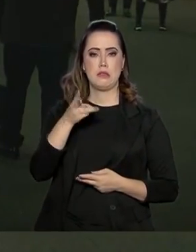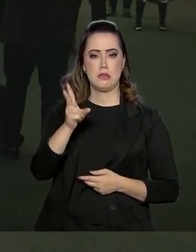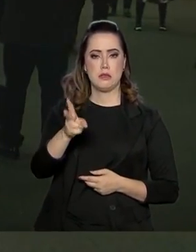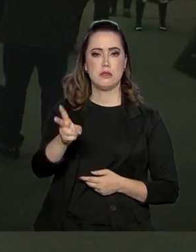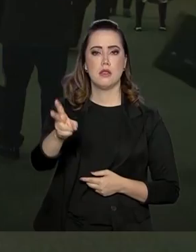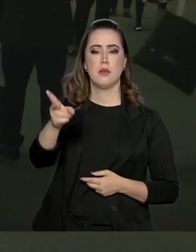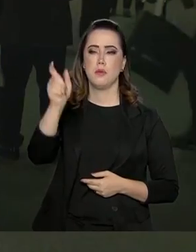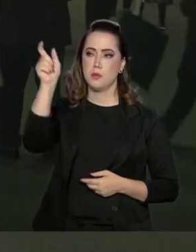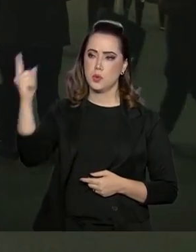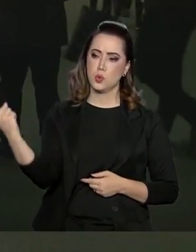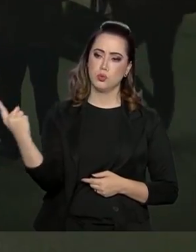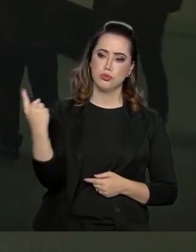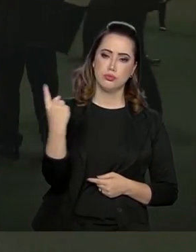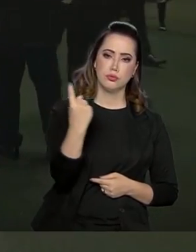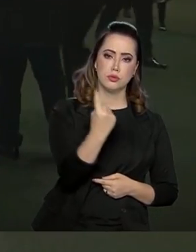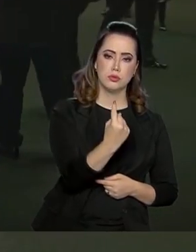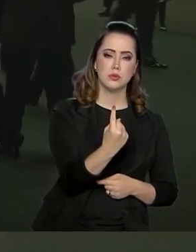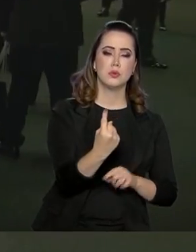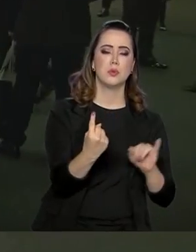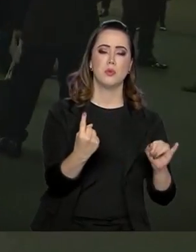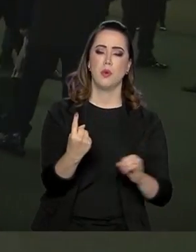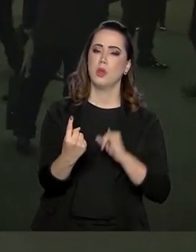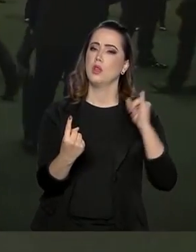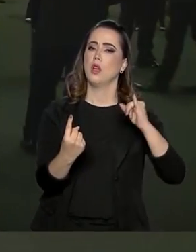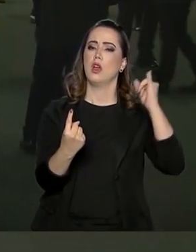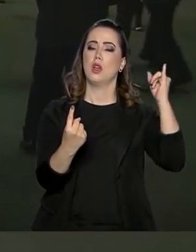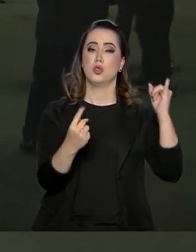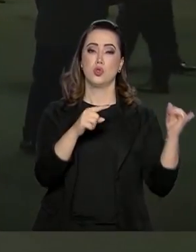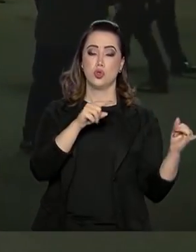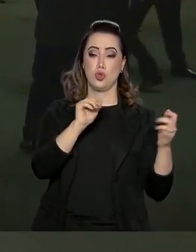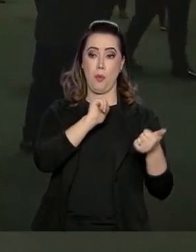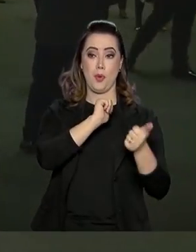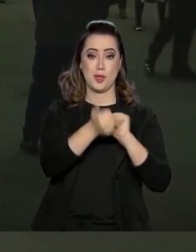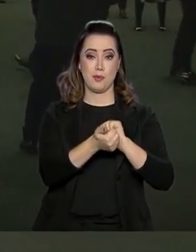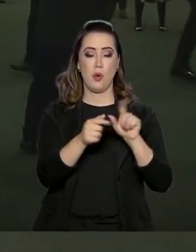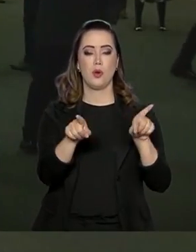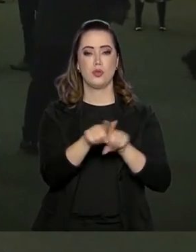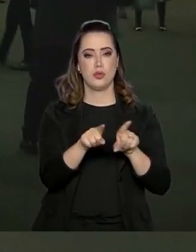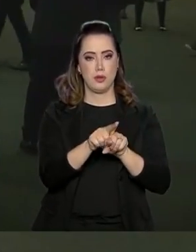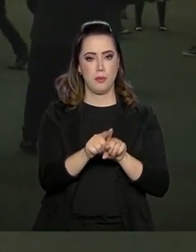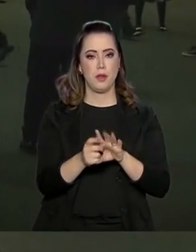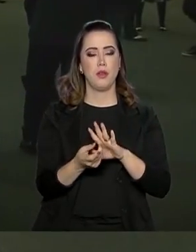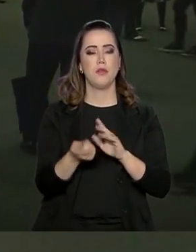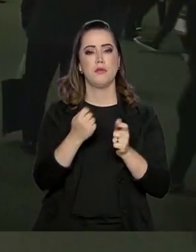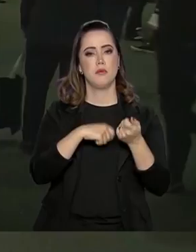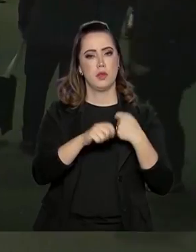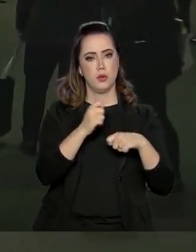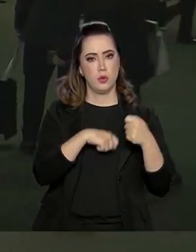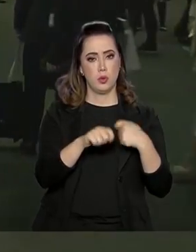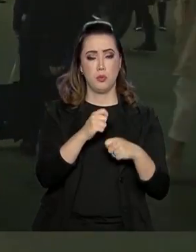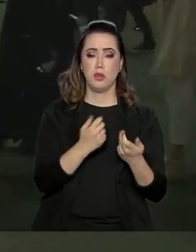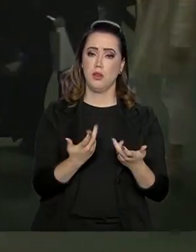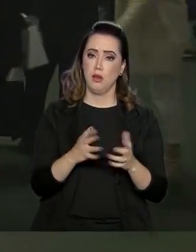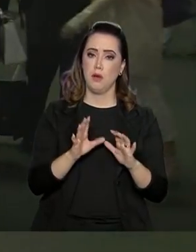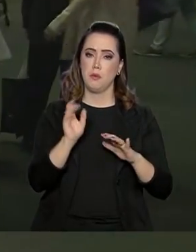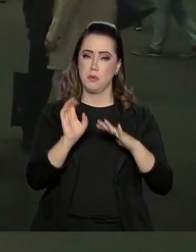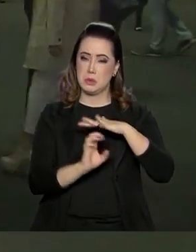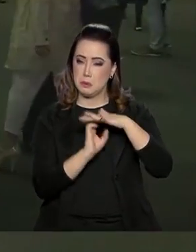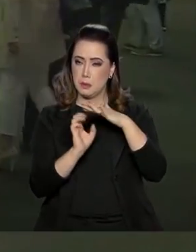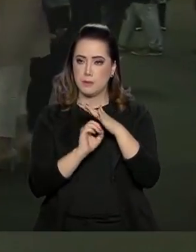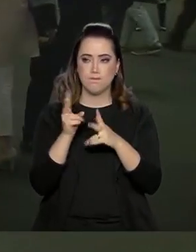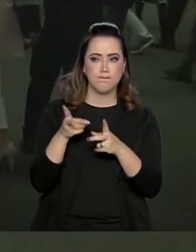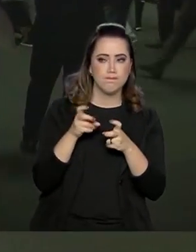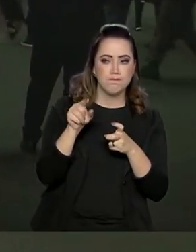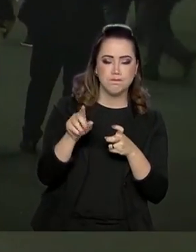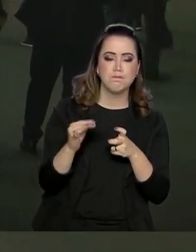uma pessoa muito inspiradora, tanto no mundo dos esportes, quanto também para os investidores financeiros. Ao